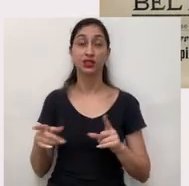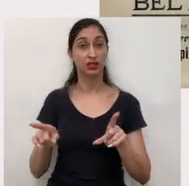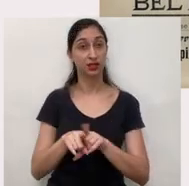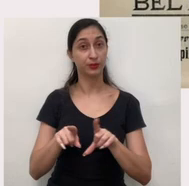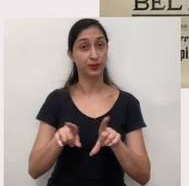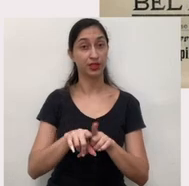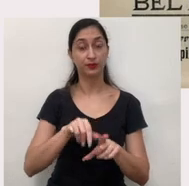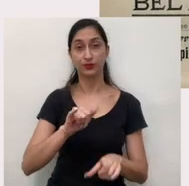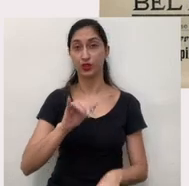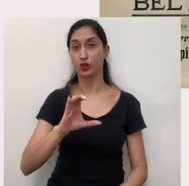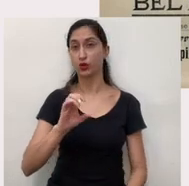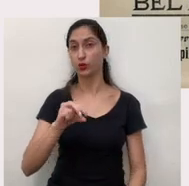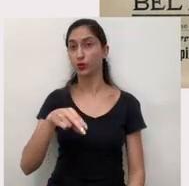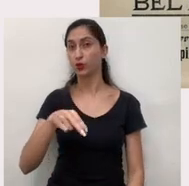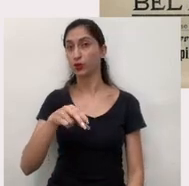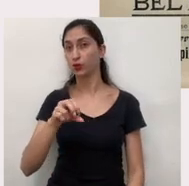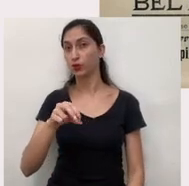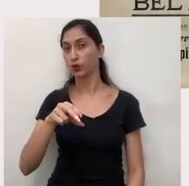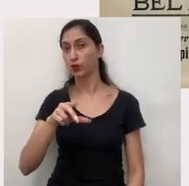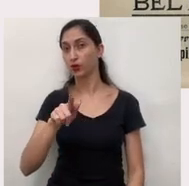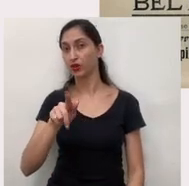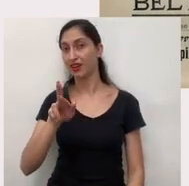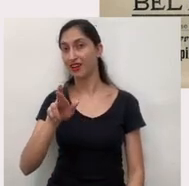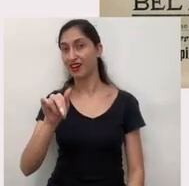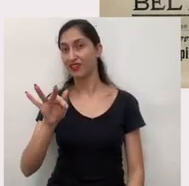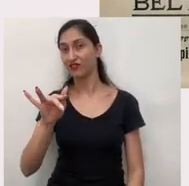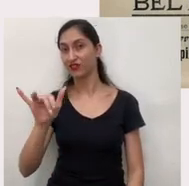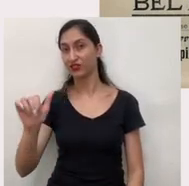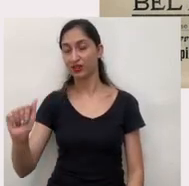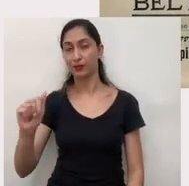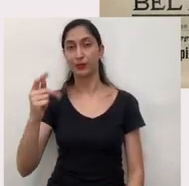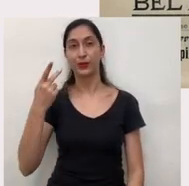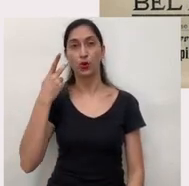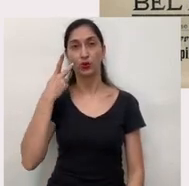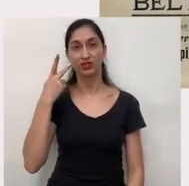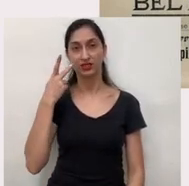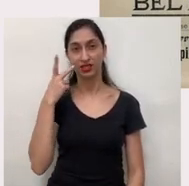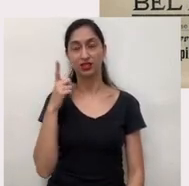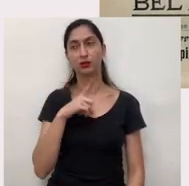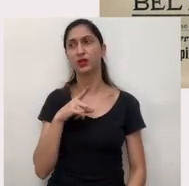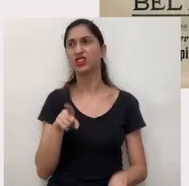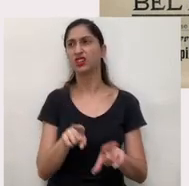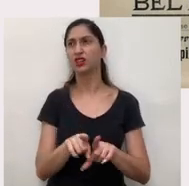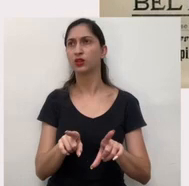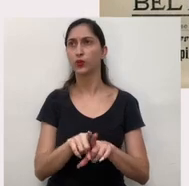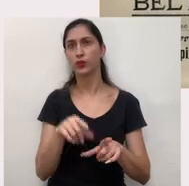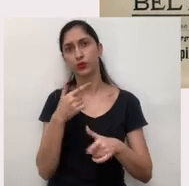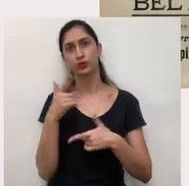Iconografia Paulistana do Piqueira, enfim, e outros livros.